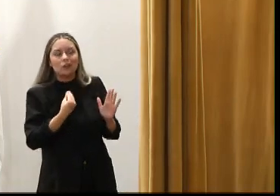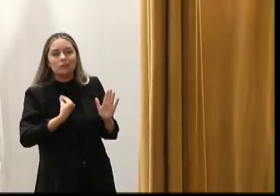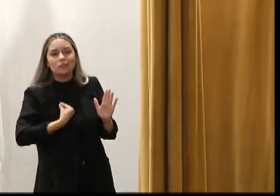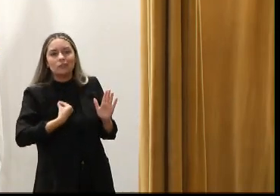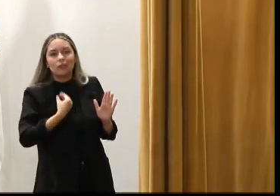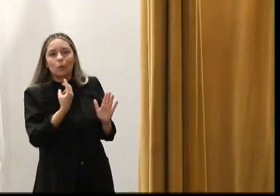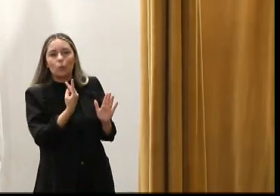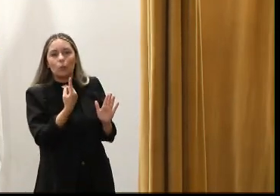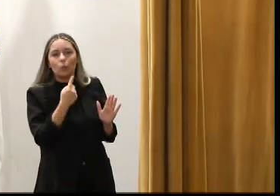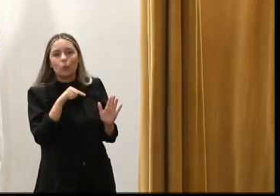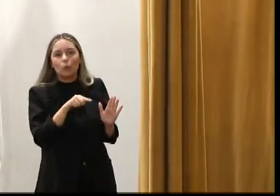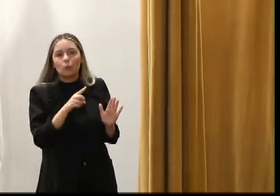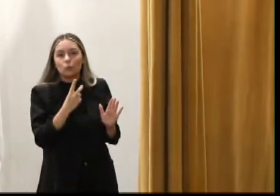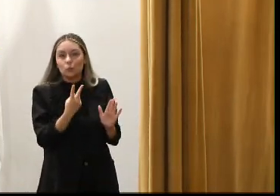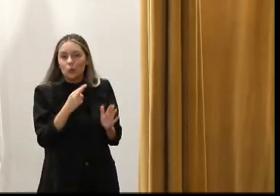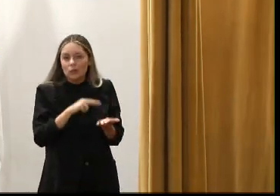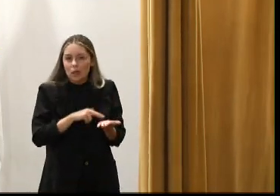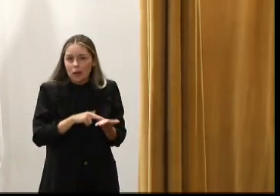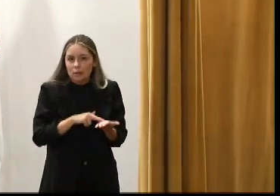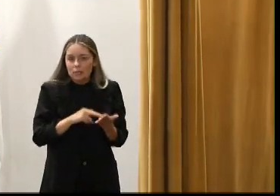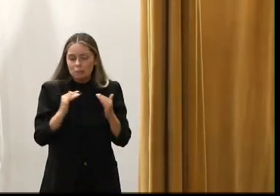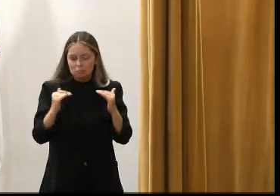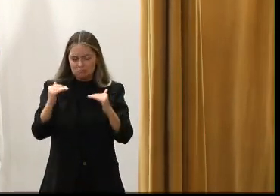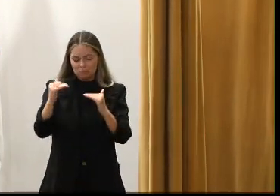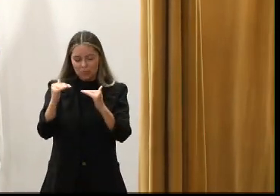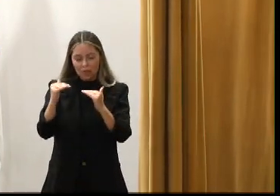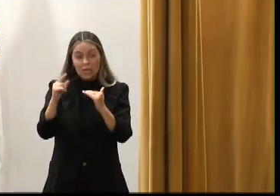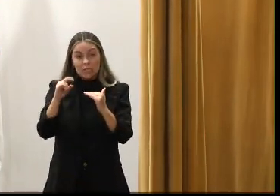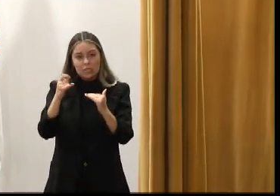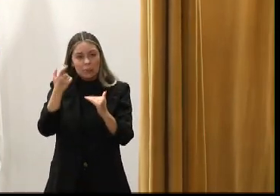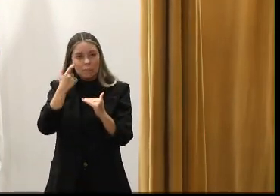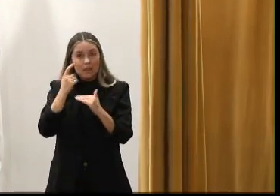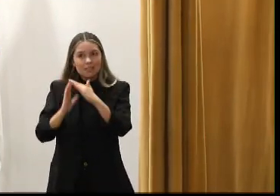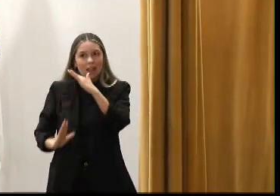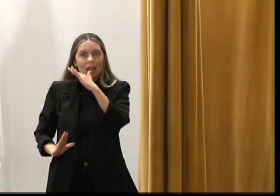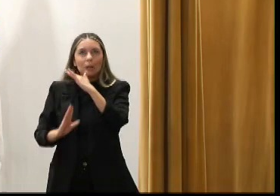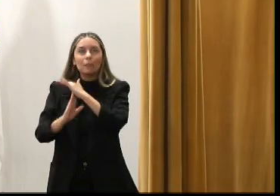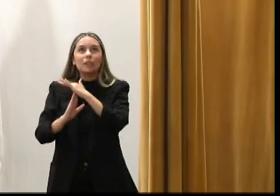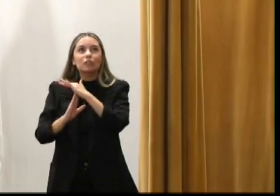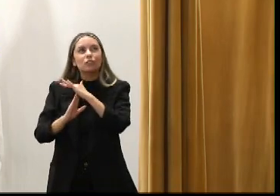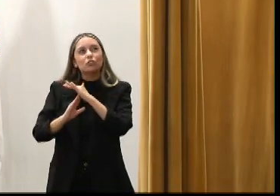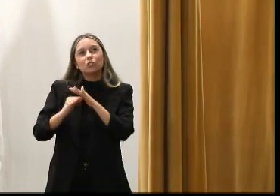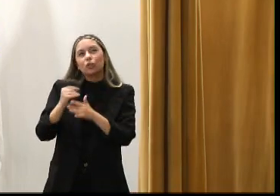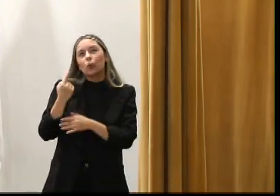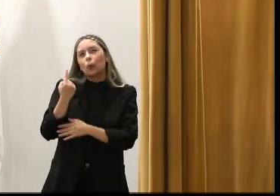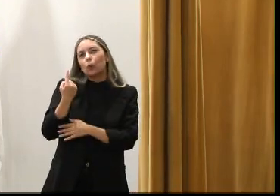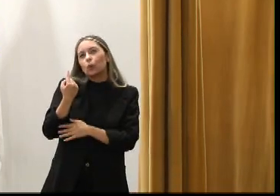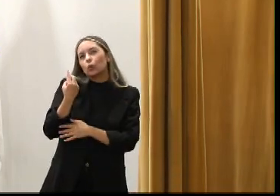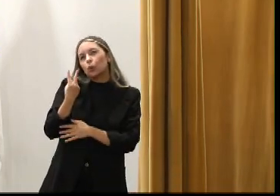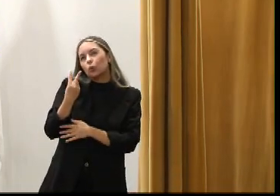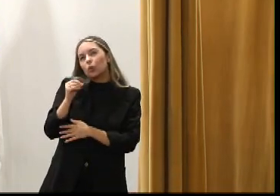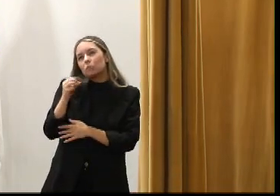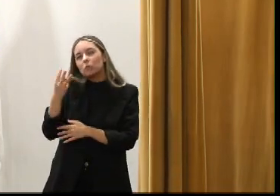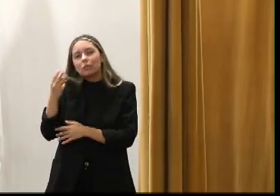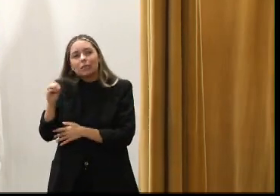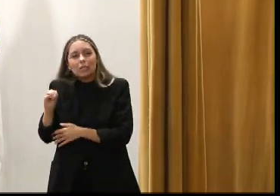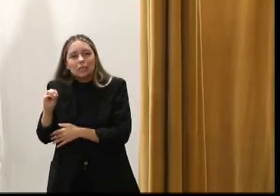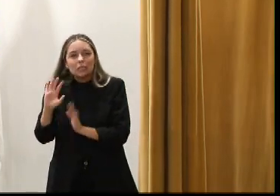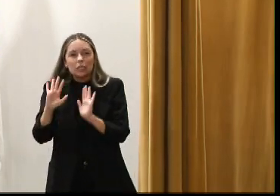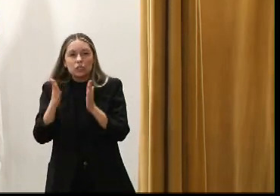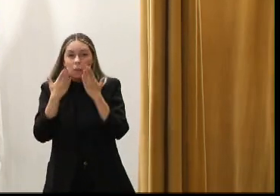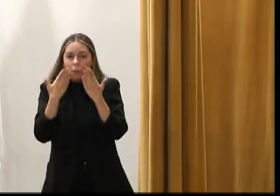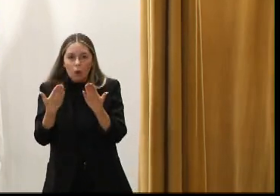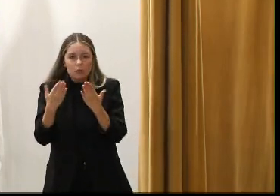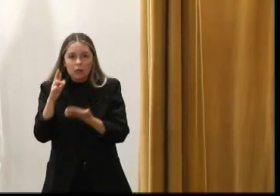seja, se estabelecia que as mudanças climáticas chegariam em torno de 2030. Elas chegaram